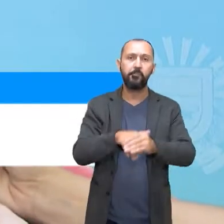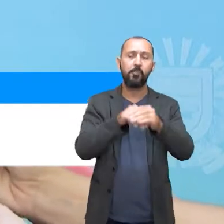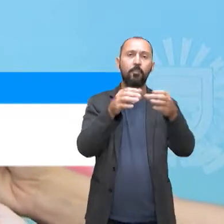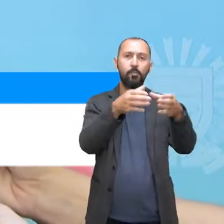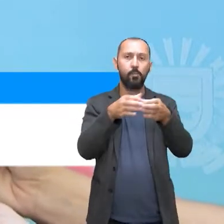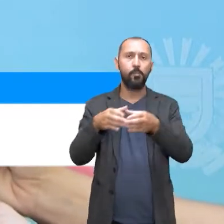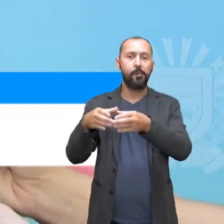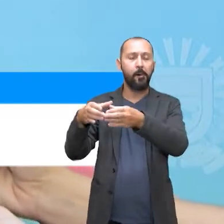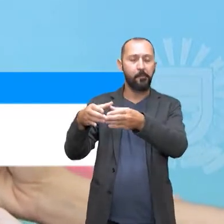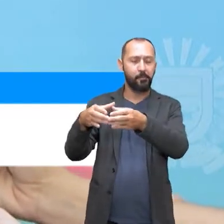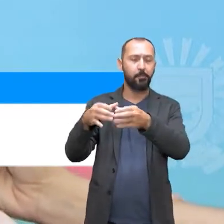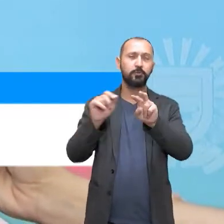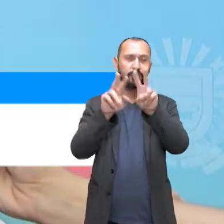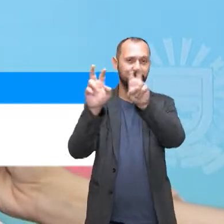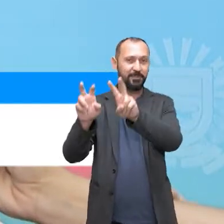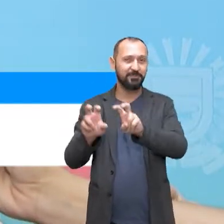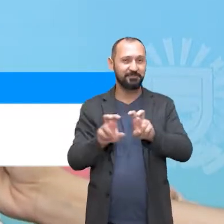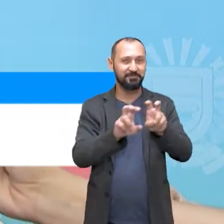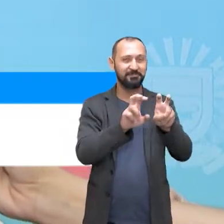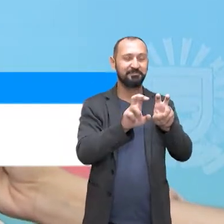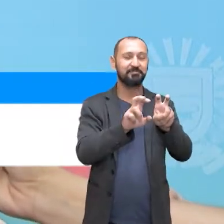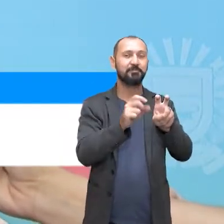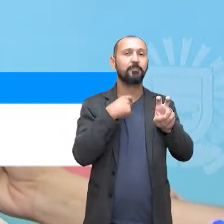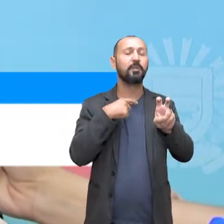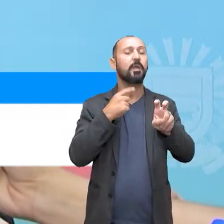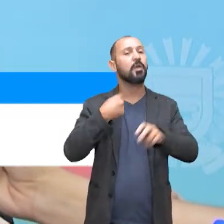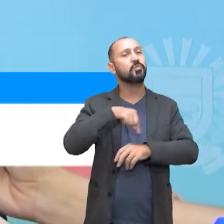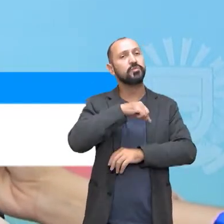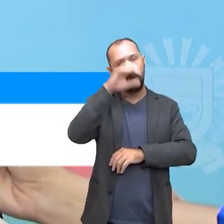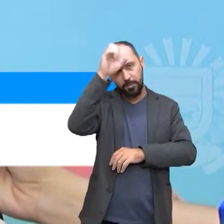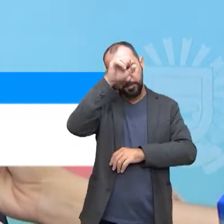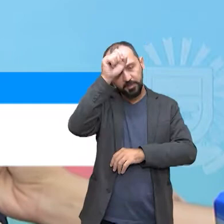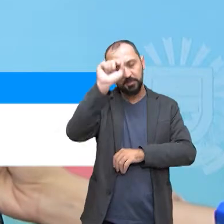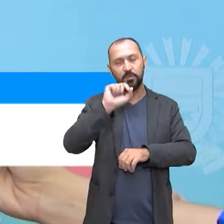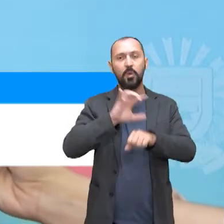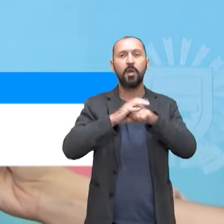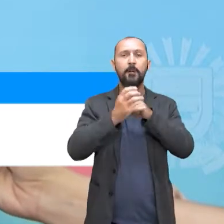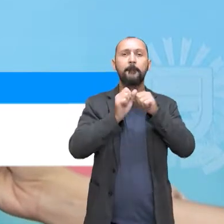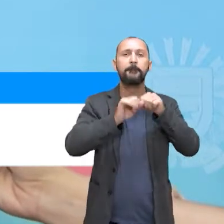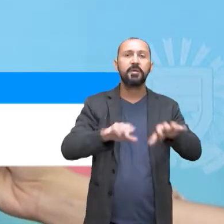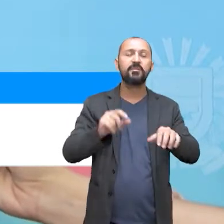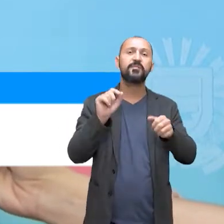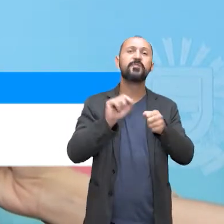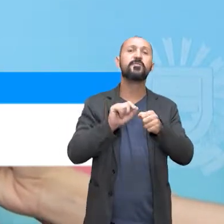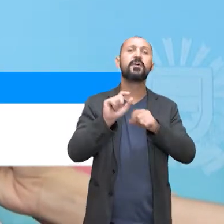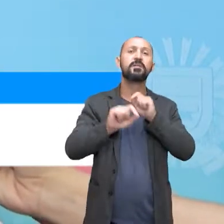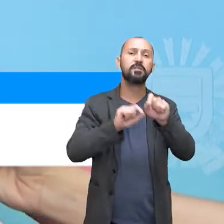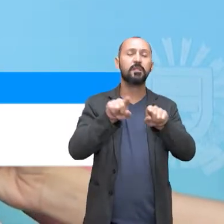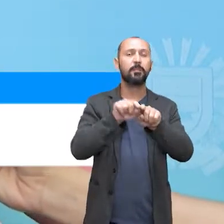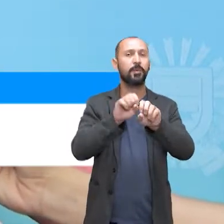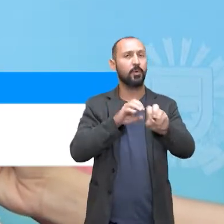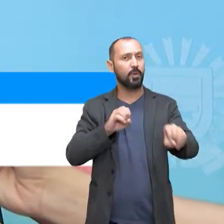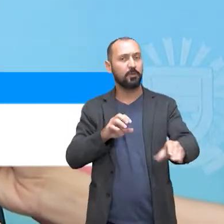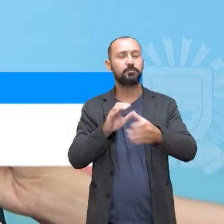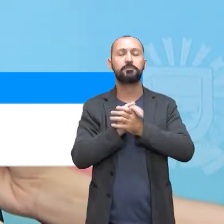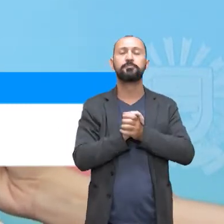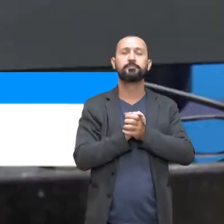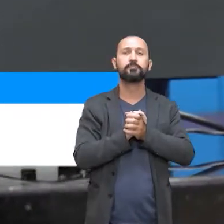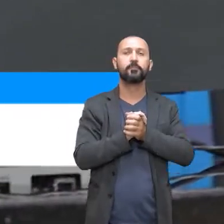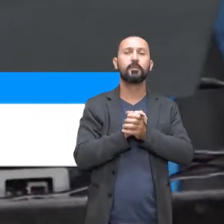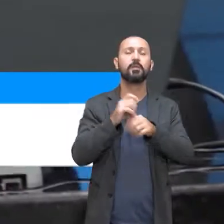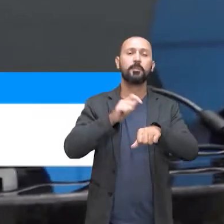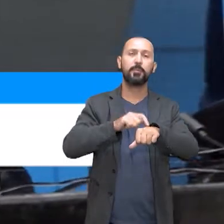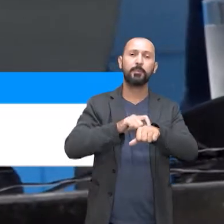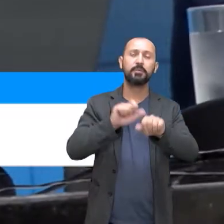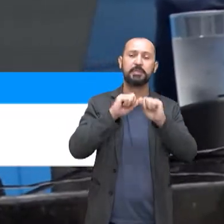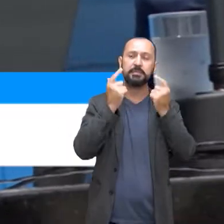as votações nas comissões também, e eu acho que com isso a gente aprendeu um pouco com a pandemia de poder fazer online também.